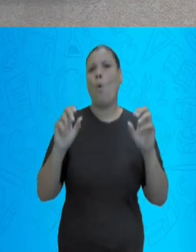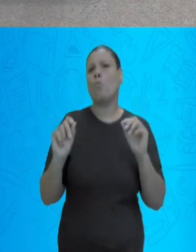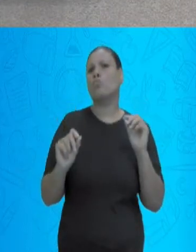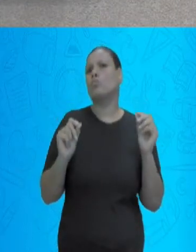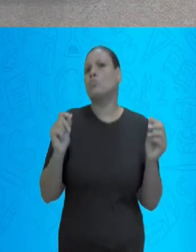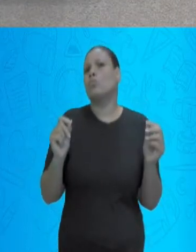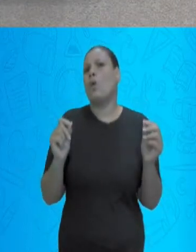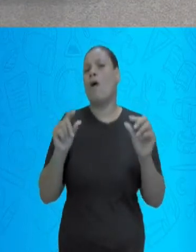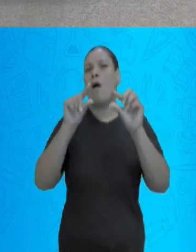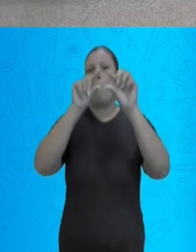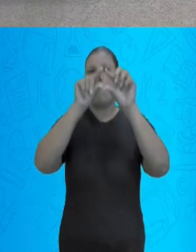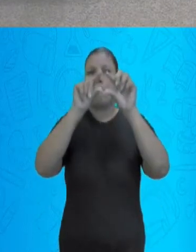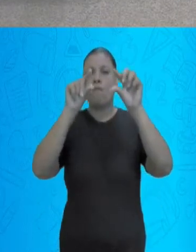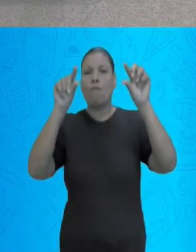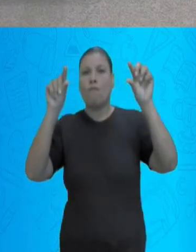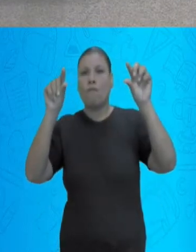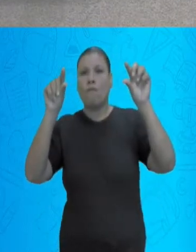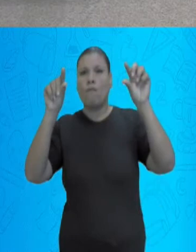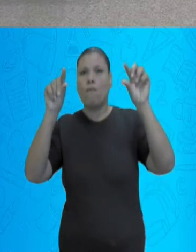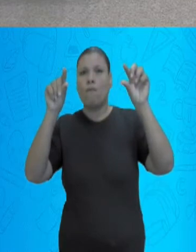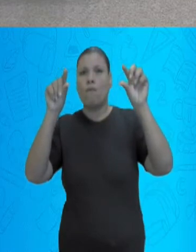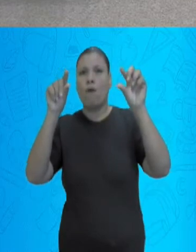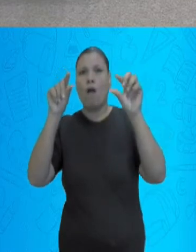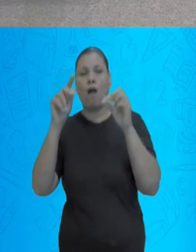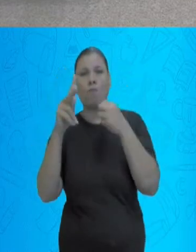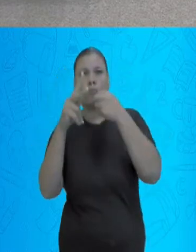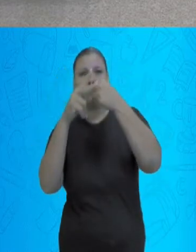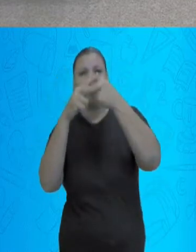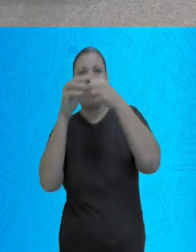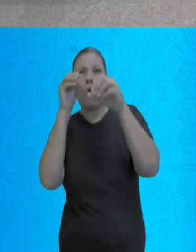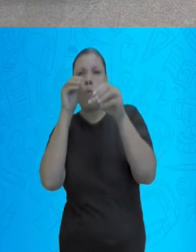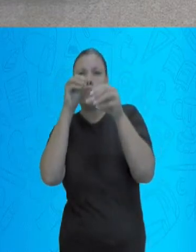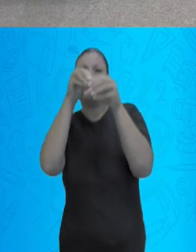sobre colocação pronominal.